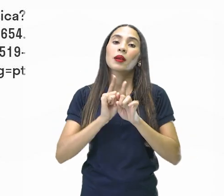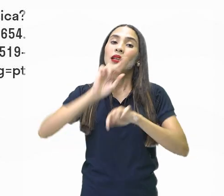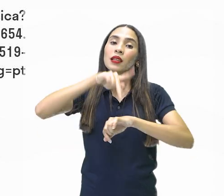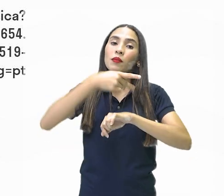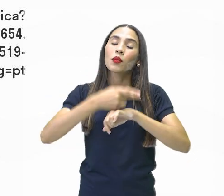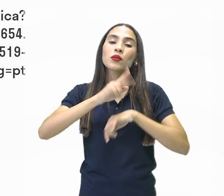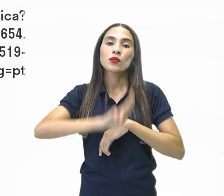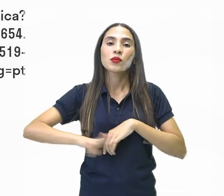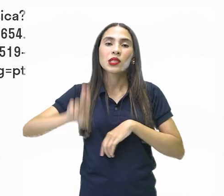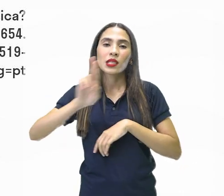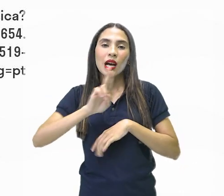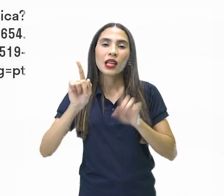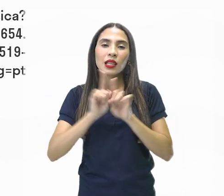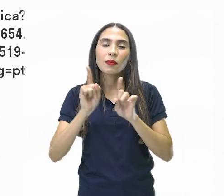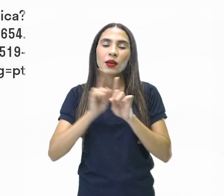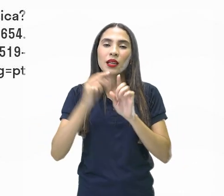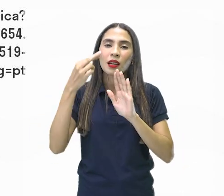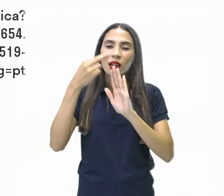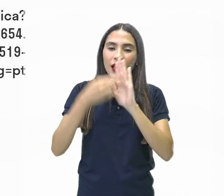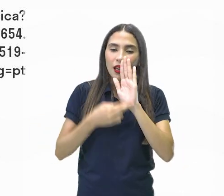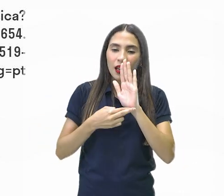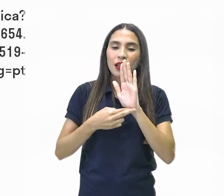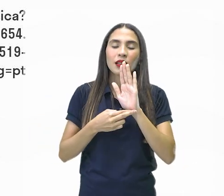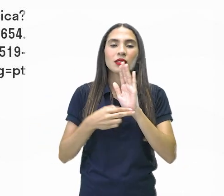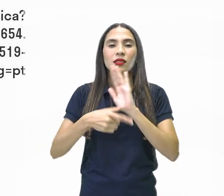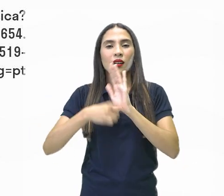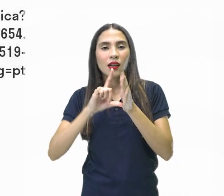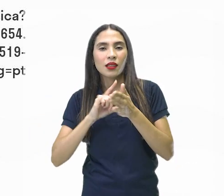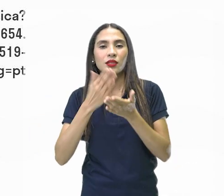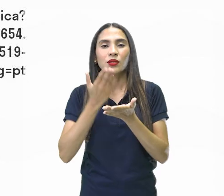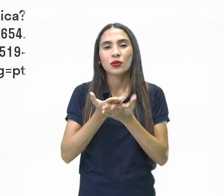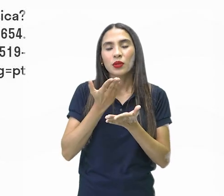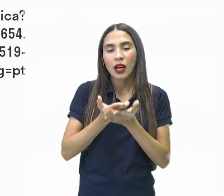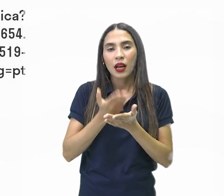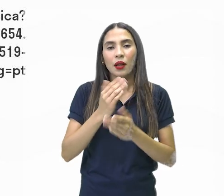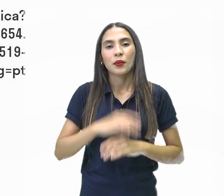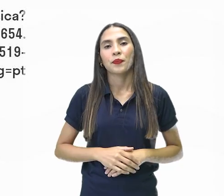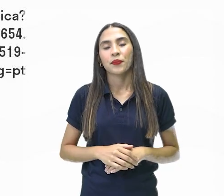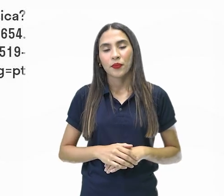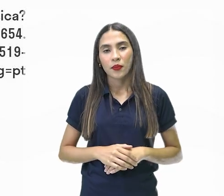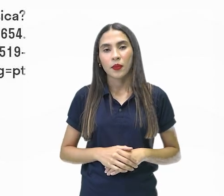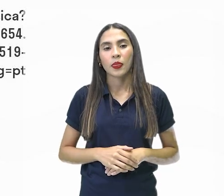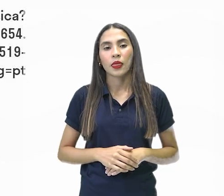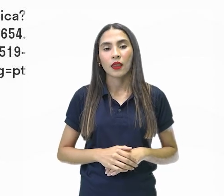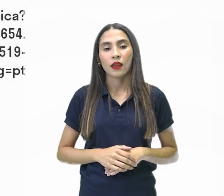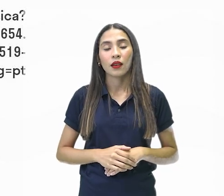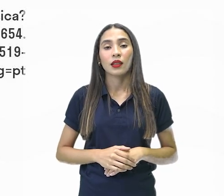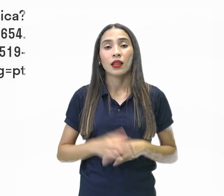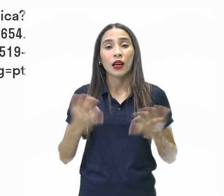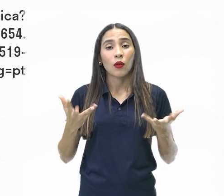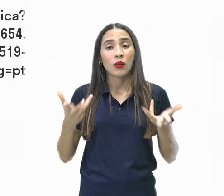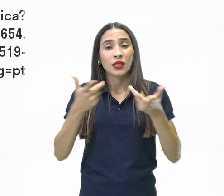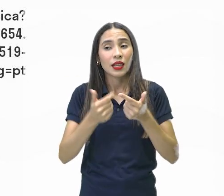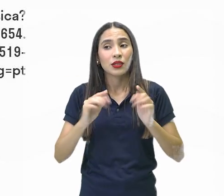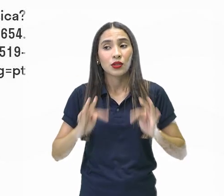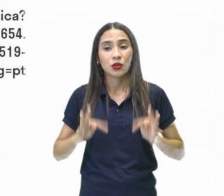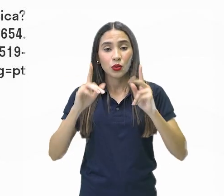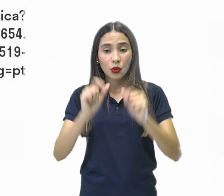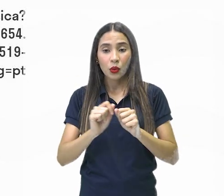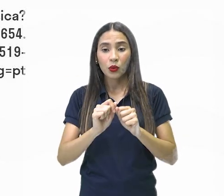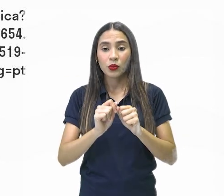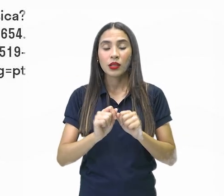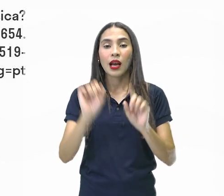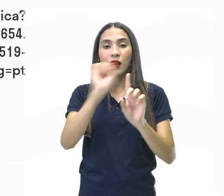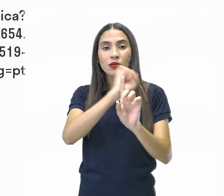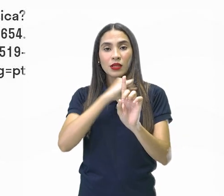e depois utilizar aqueles princípios que foram estudados, né, para o bem comum,